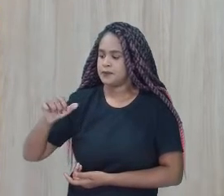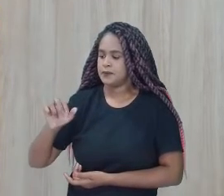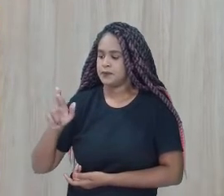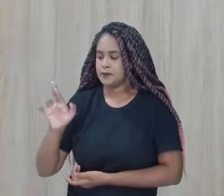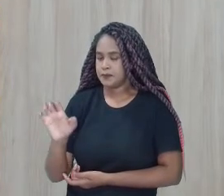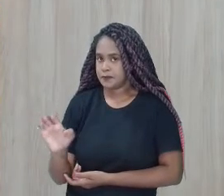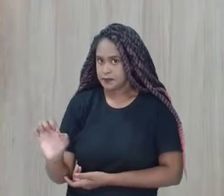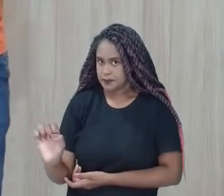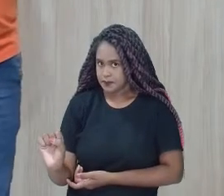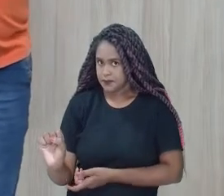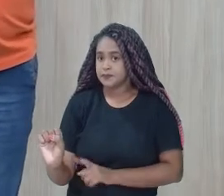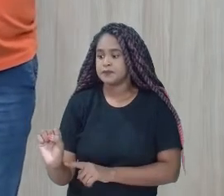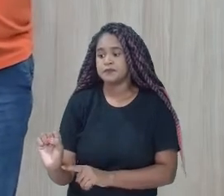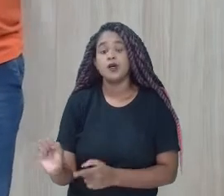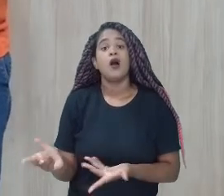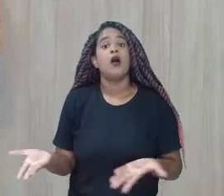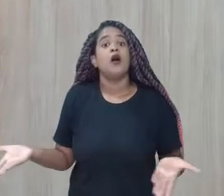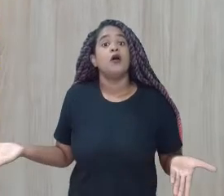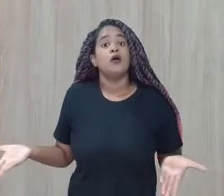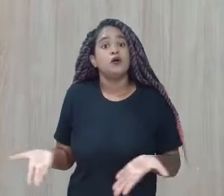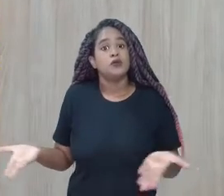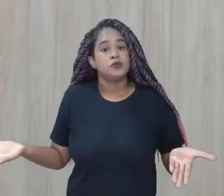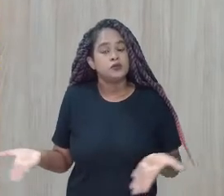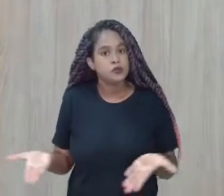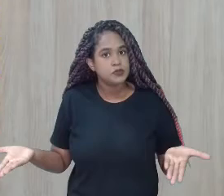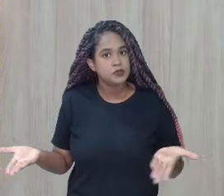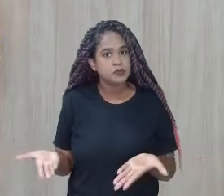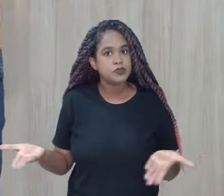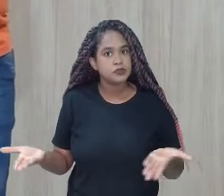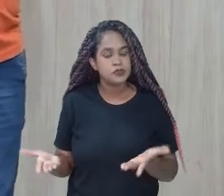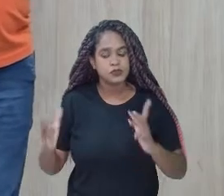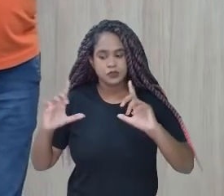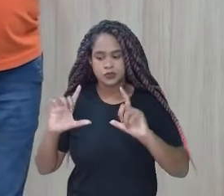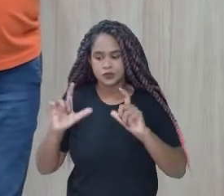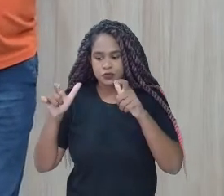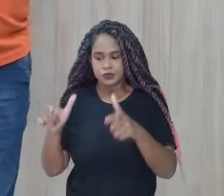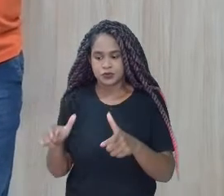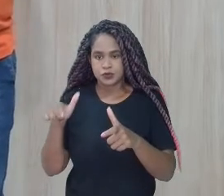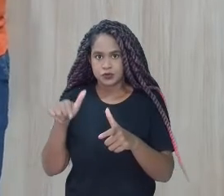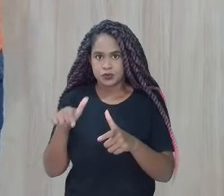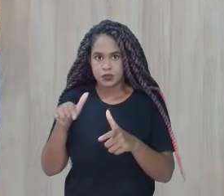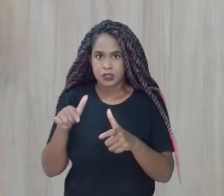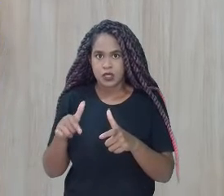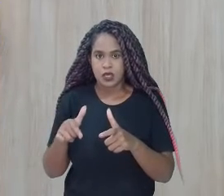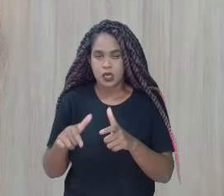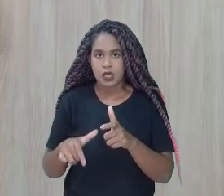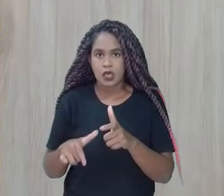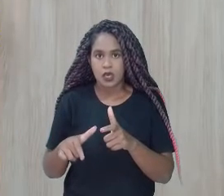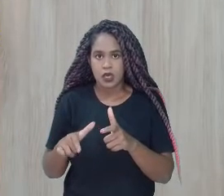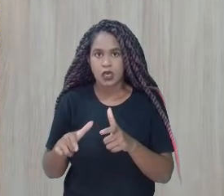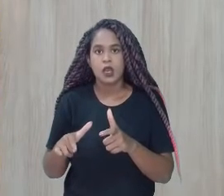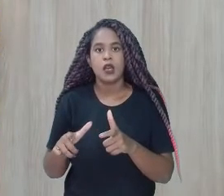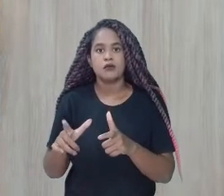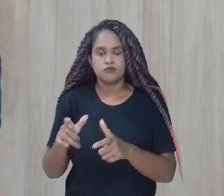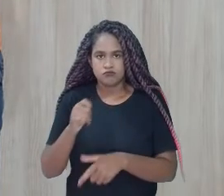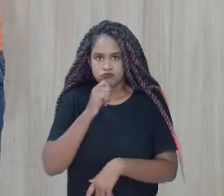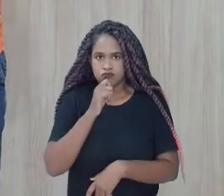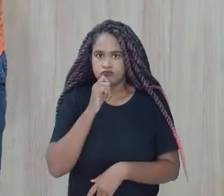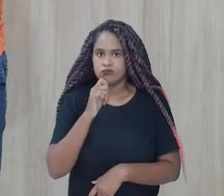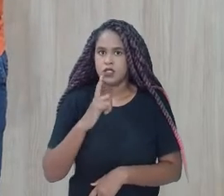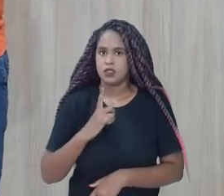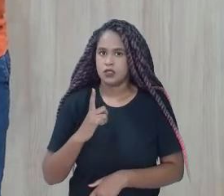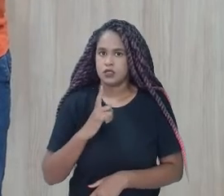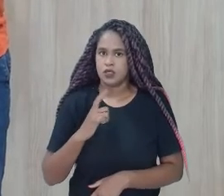Palmares, inclusive hoje, no local onde existia o Quilombo de Palmares, existe ainda resquícios